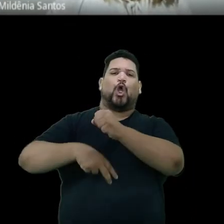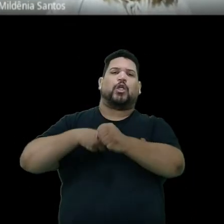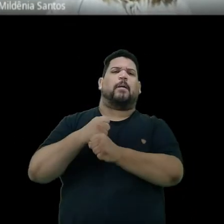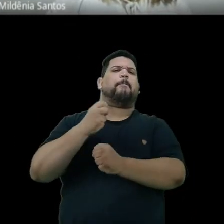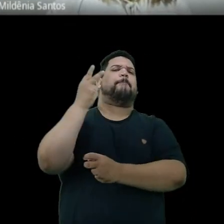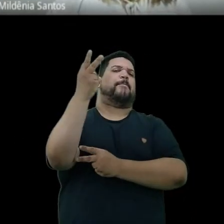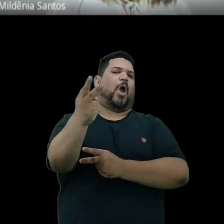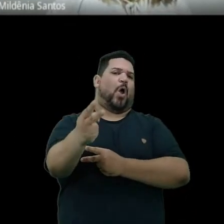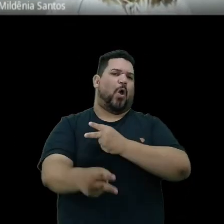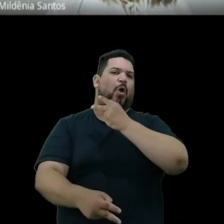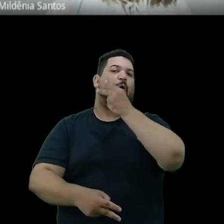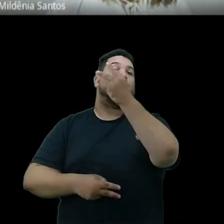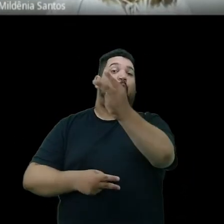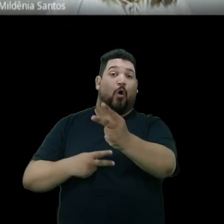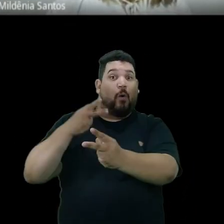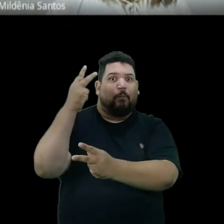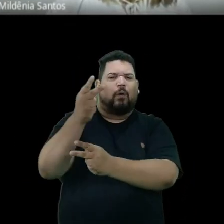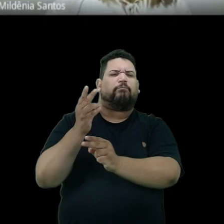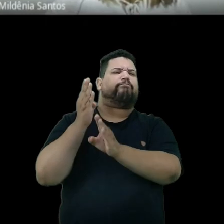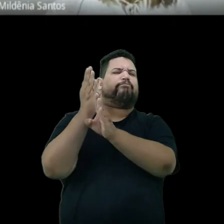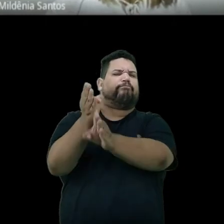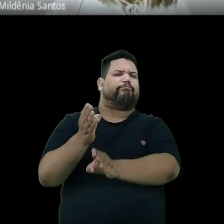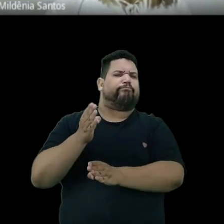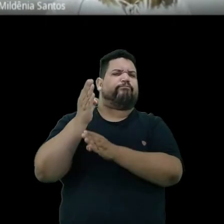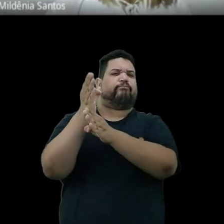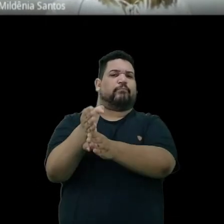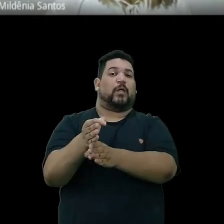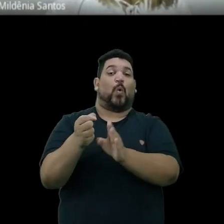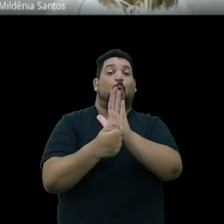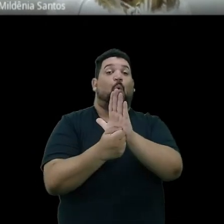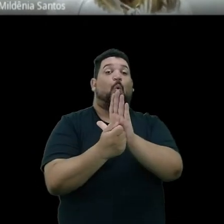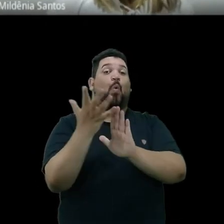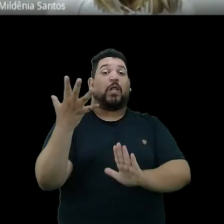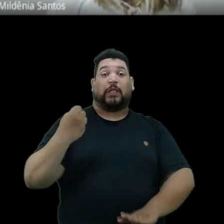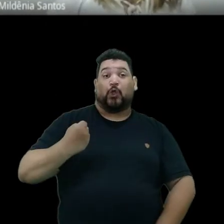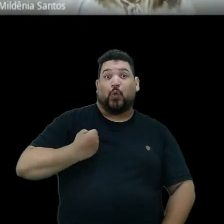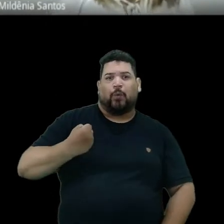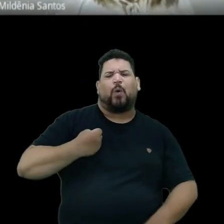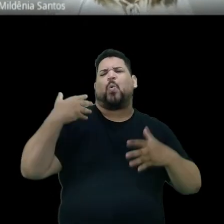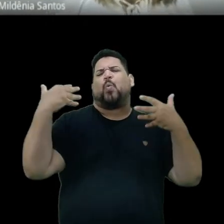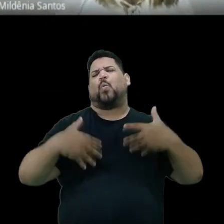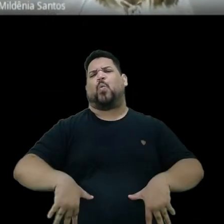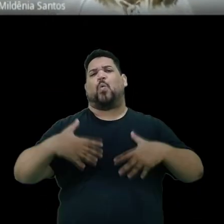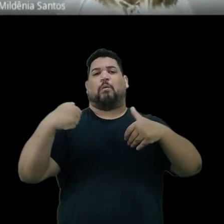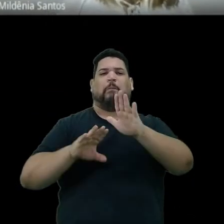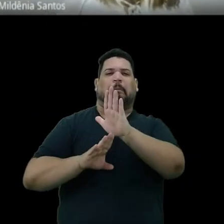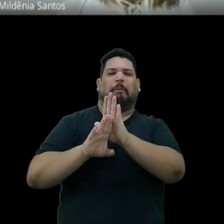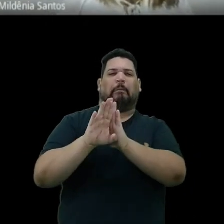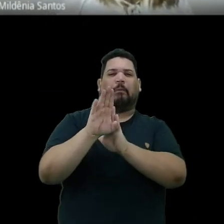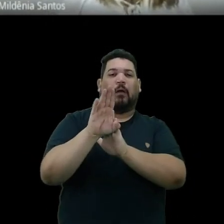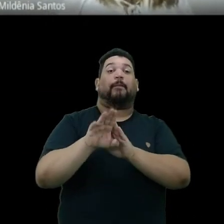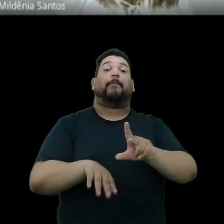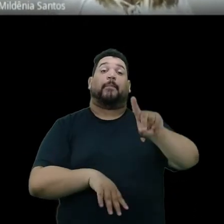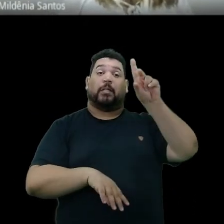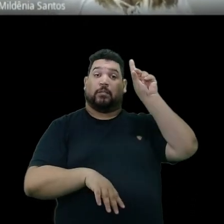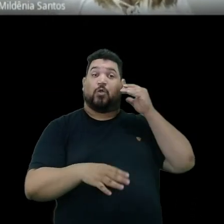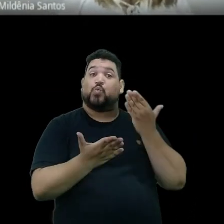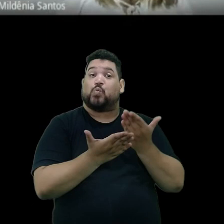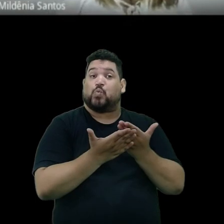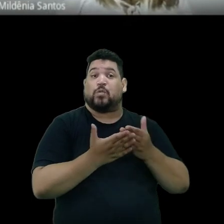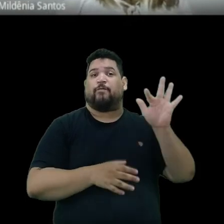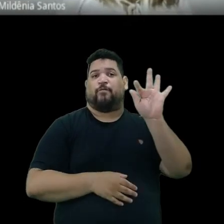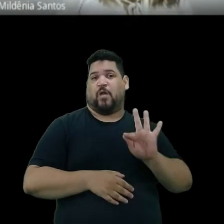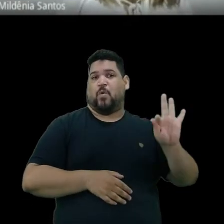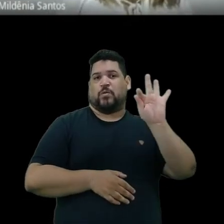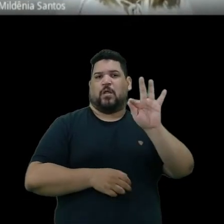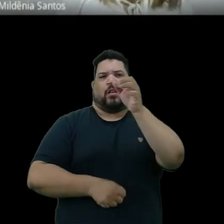vem trazendo um número que é relativamente alarmante. Quando eu iniciei minha faculdade, em